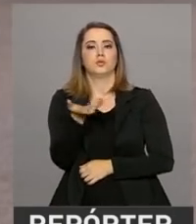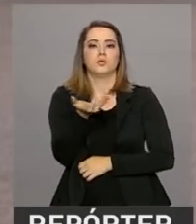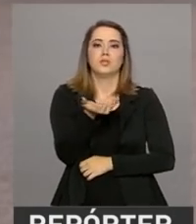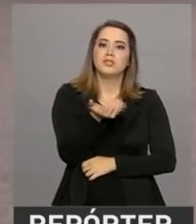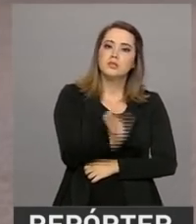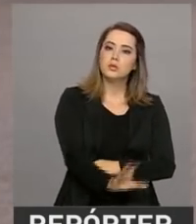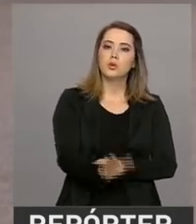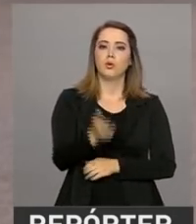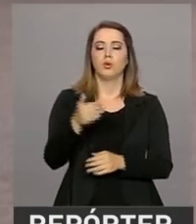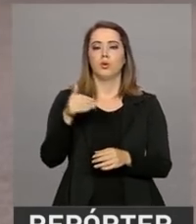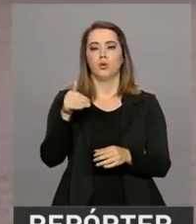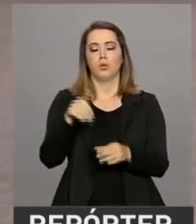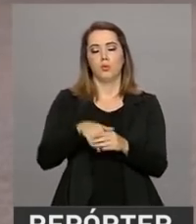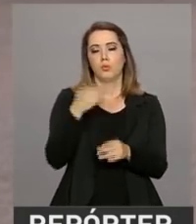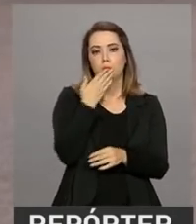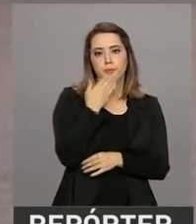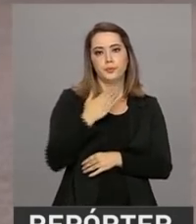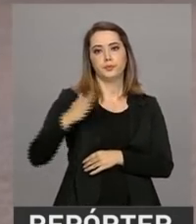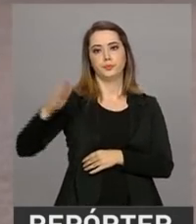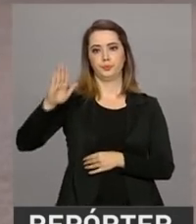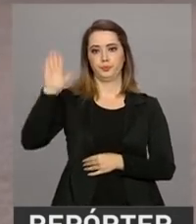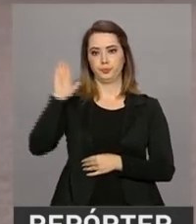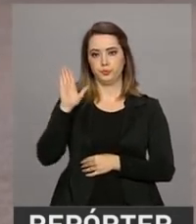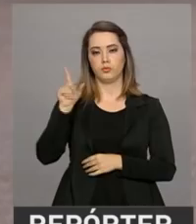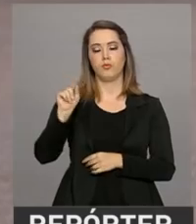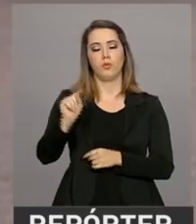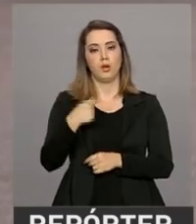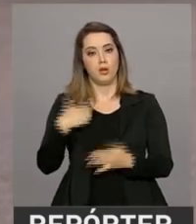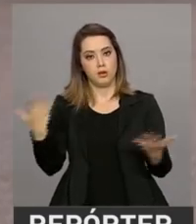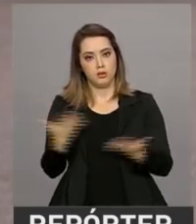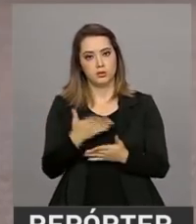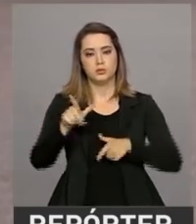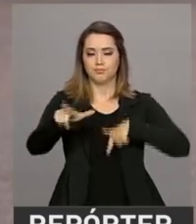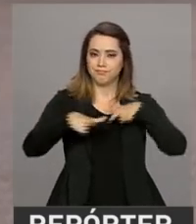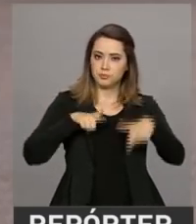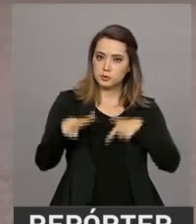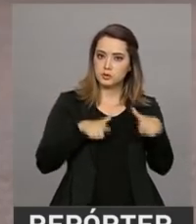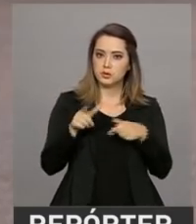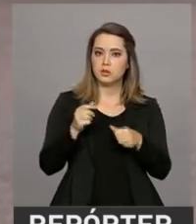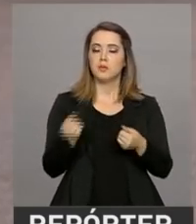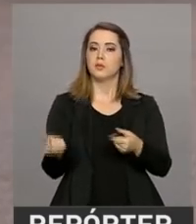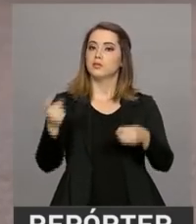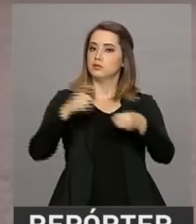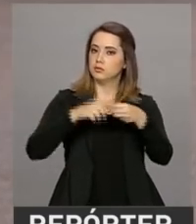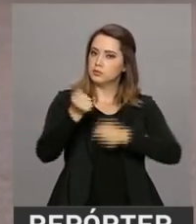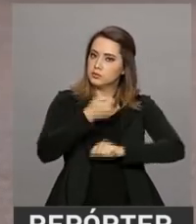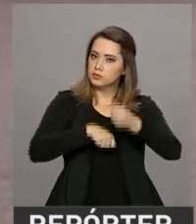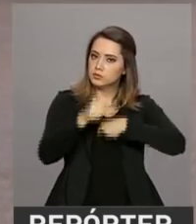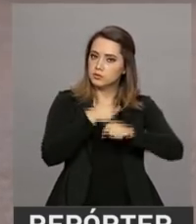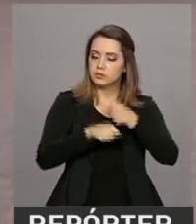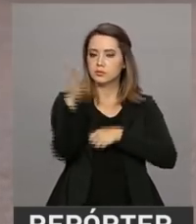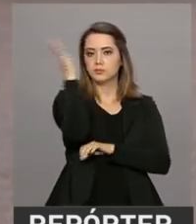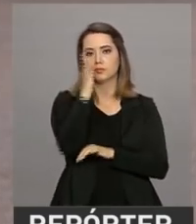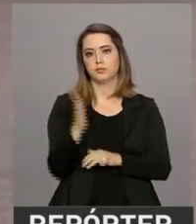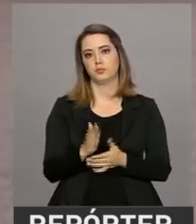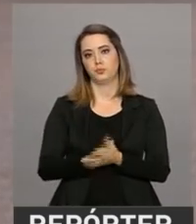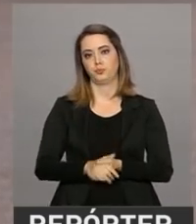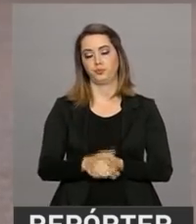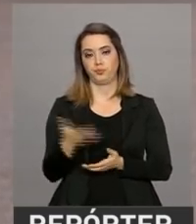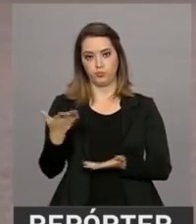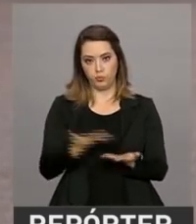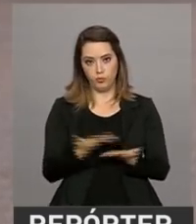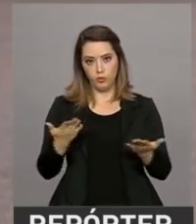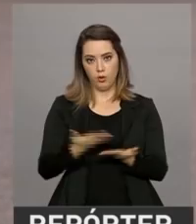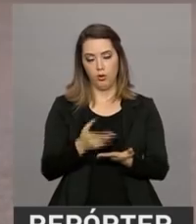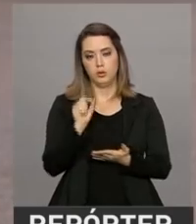reeleição. Ele disse que todos os seus esforços estão concentrados na retomada do crescimento econômico do Brasil. Durante o dia de